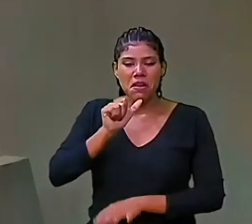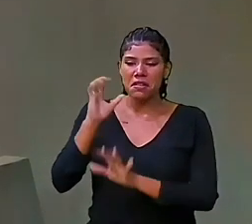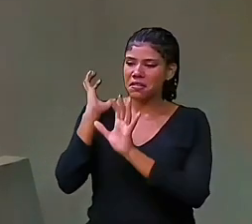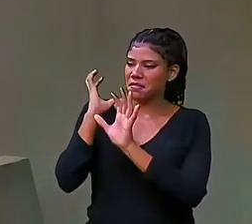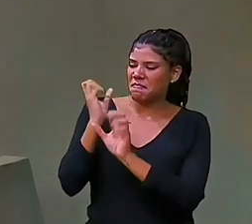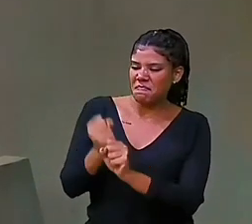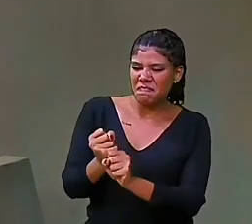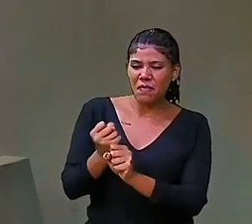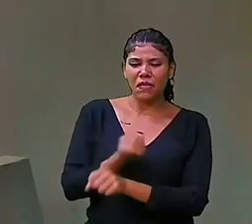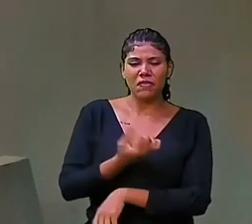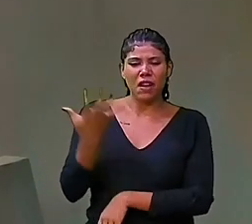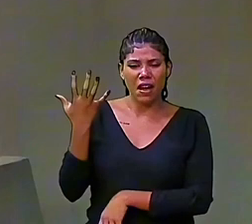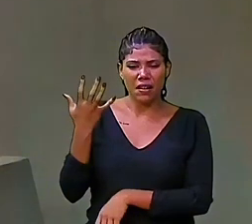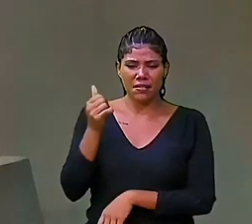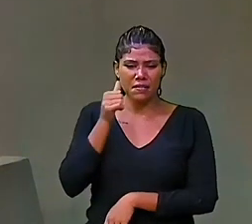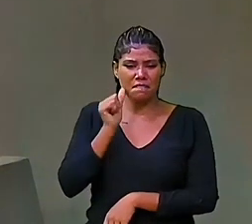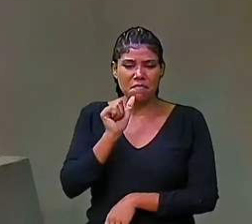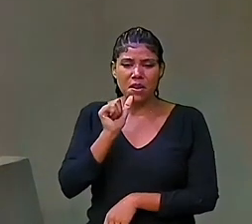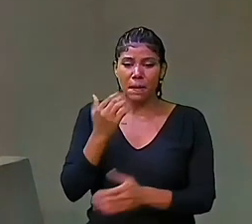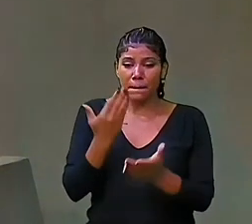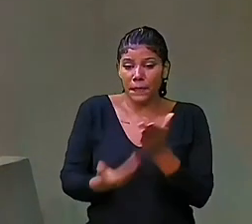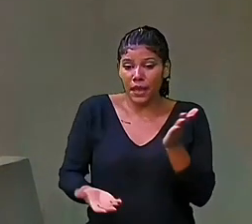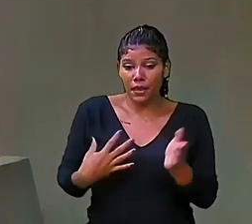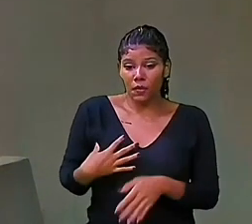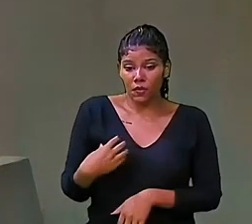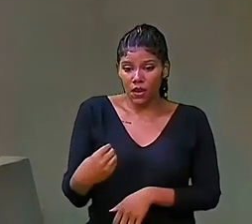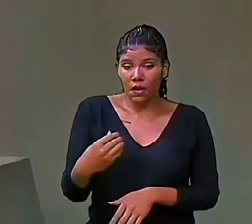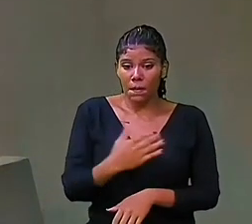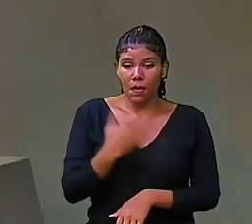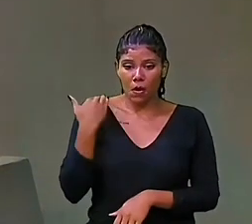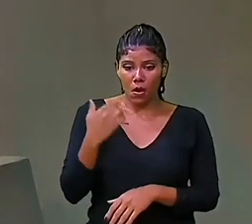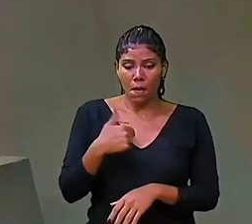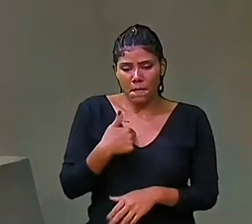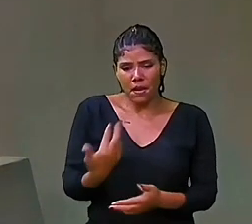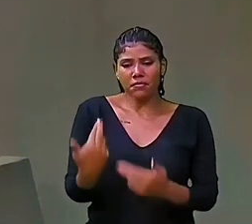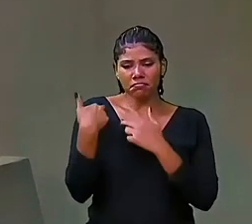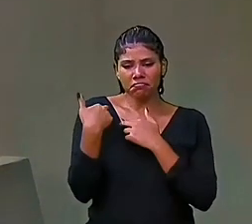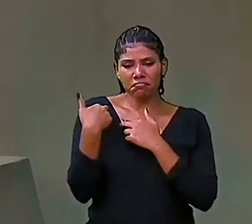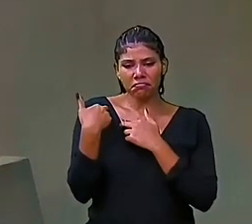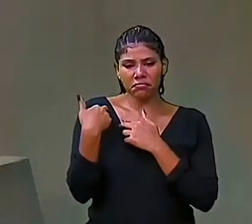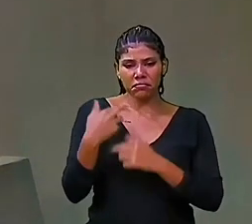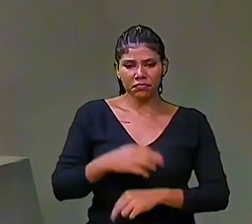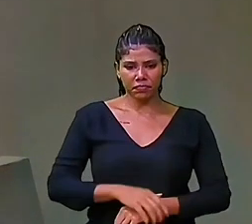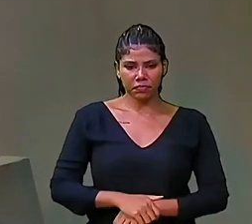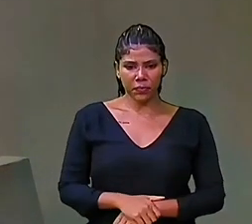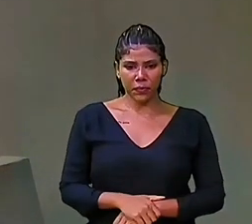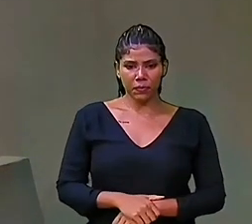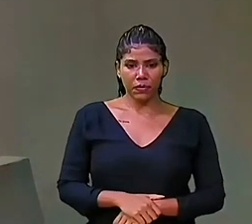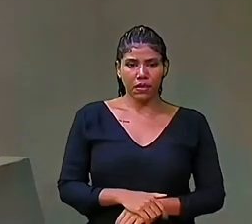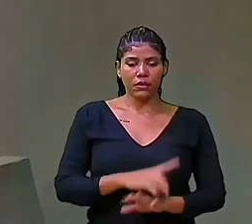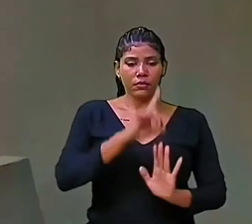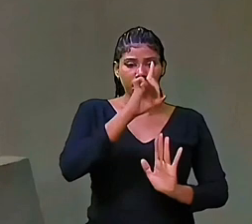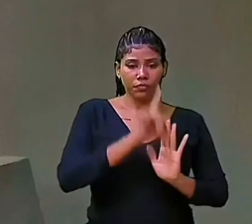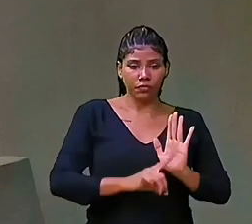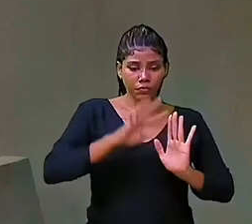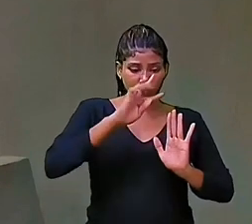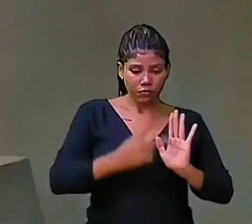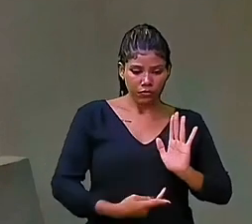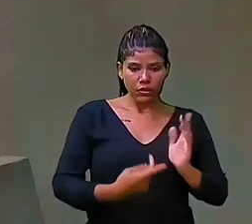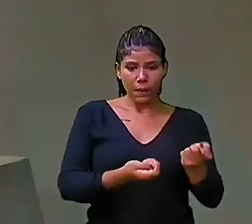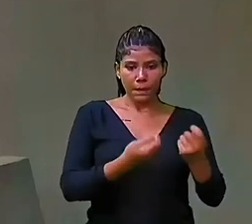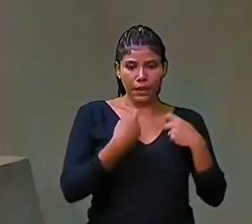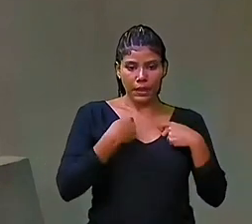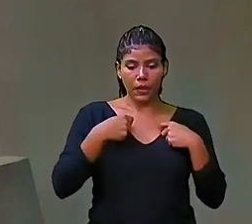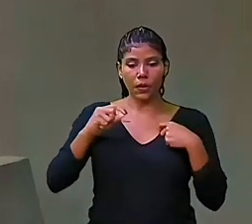anos, eu atendi muitas mães que perderam seus filhos. É meu dever de ofício. A gramática dos direitos humanos me ensinou a